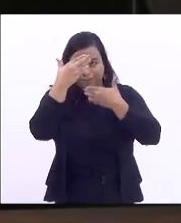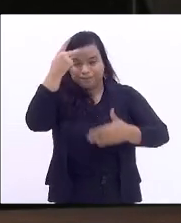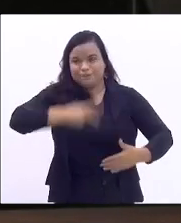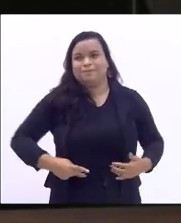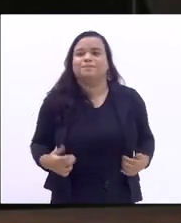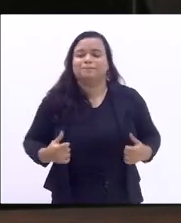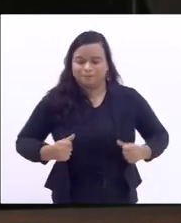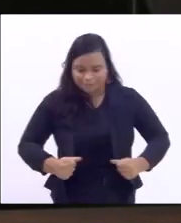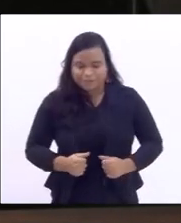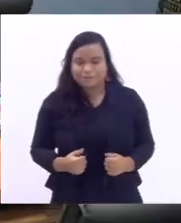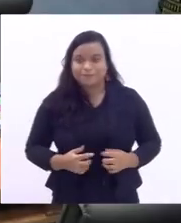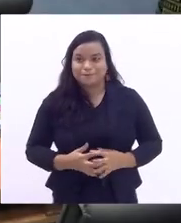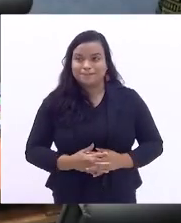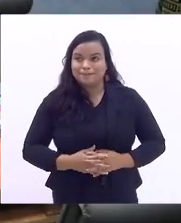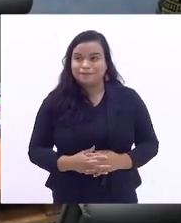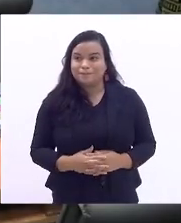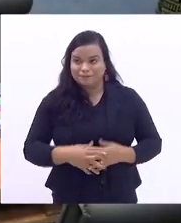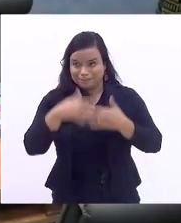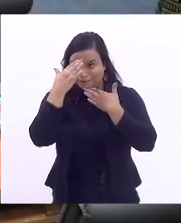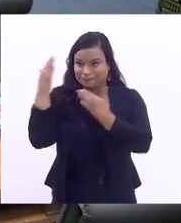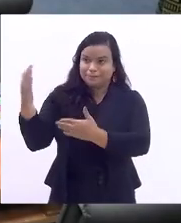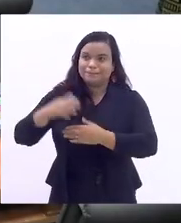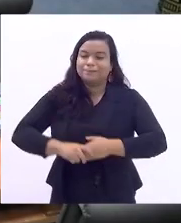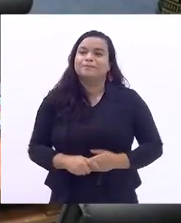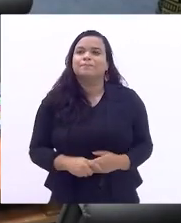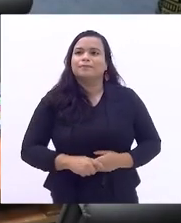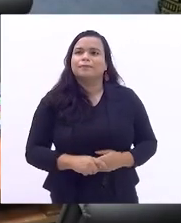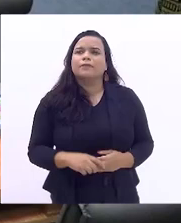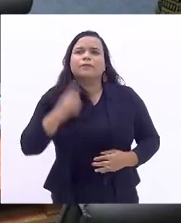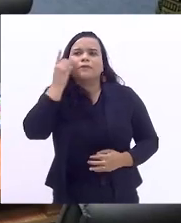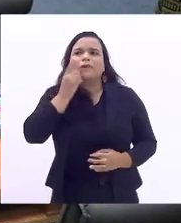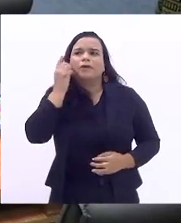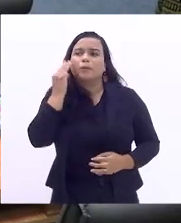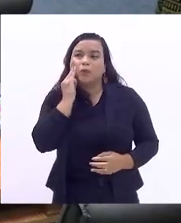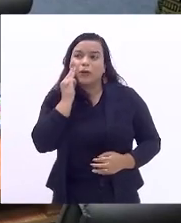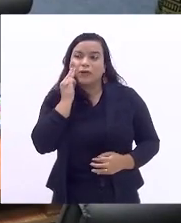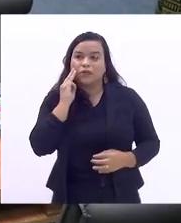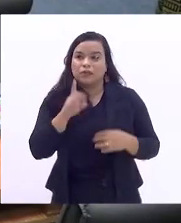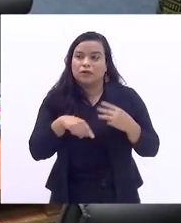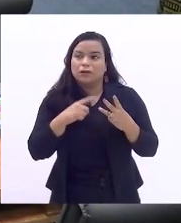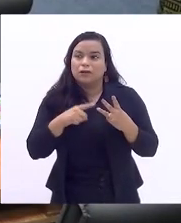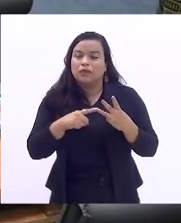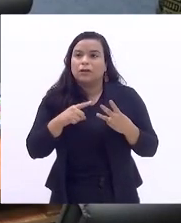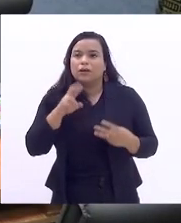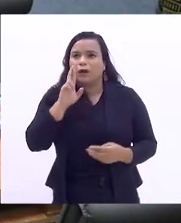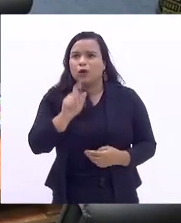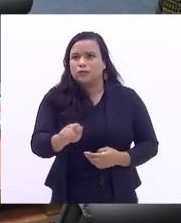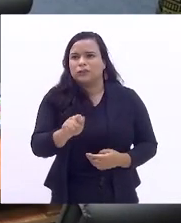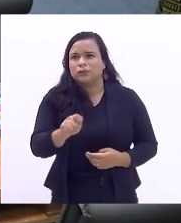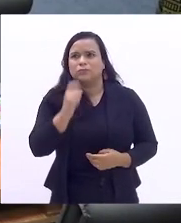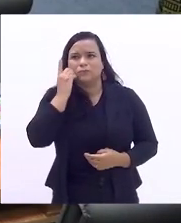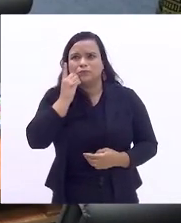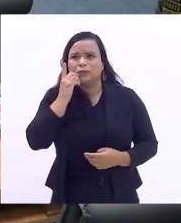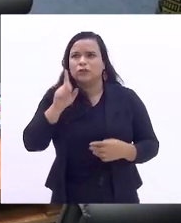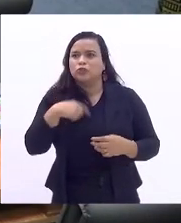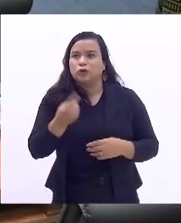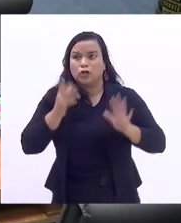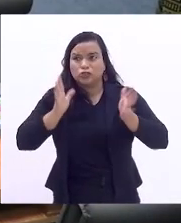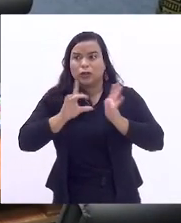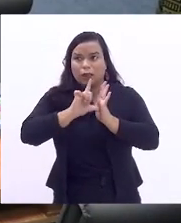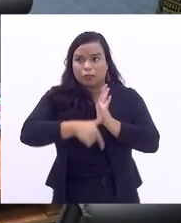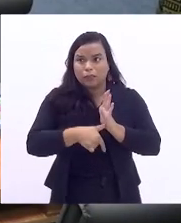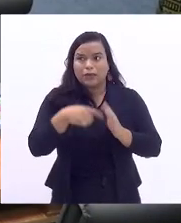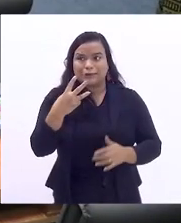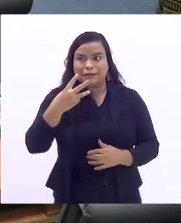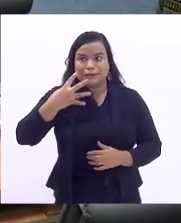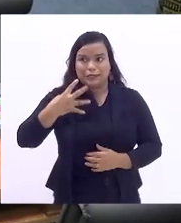presidente Muito obrigado Eu que agradeço tá da Mônica depois Deputado Rodrigo Amorim nós já passamos 34